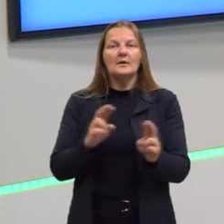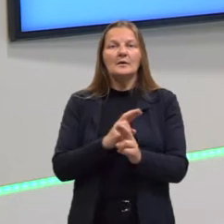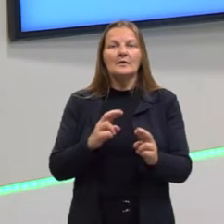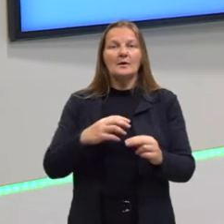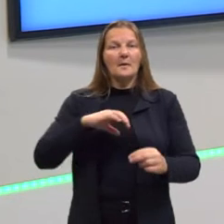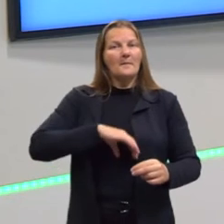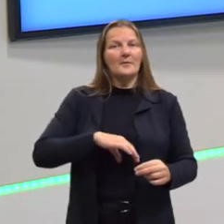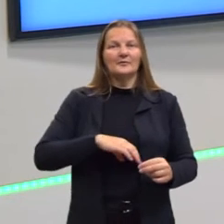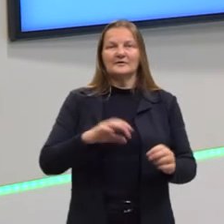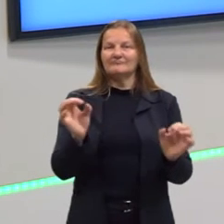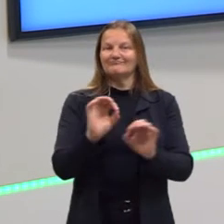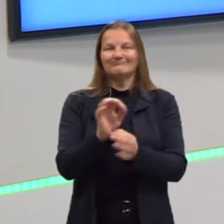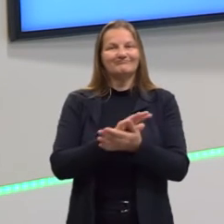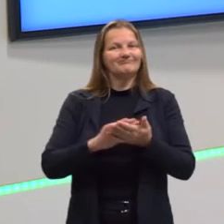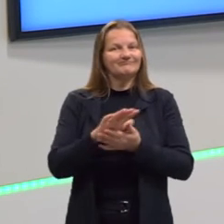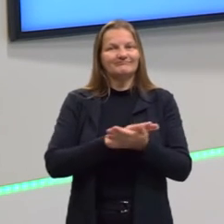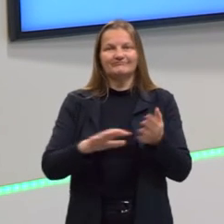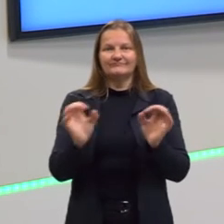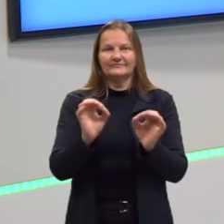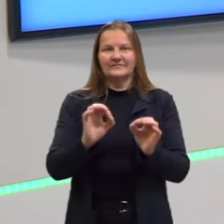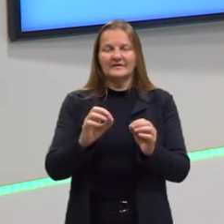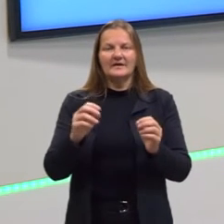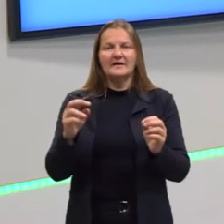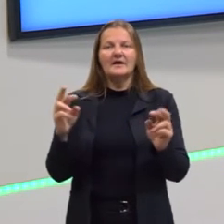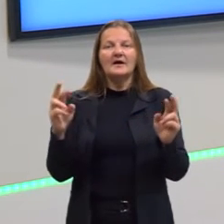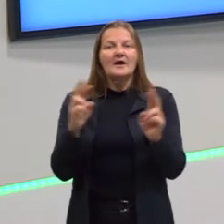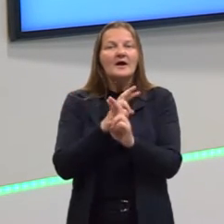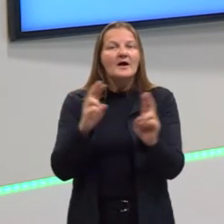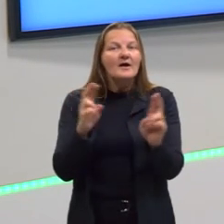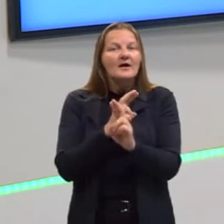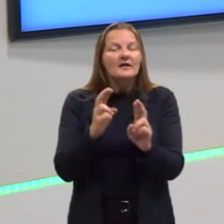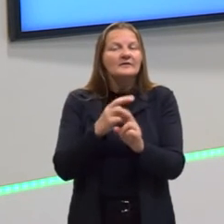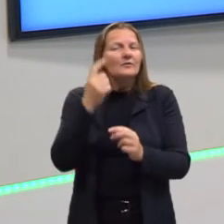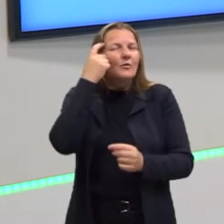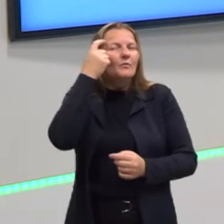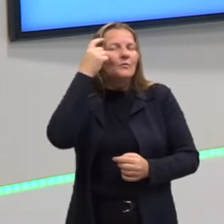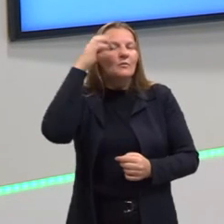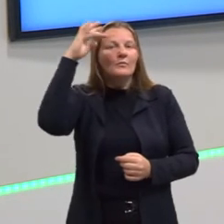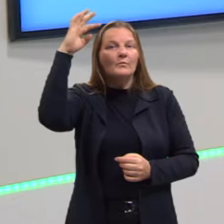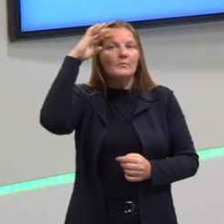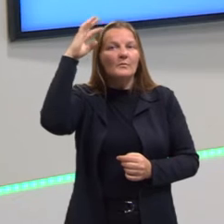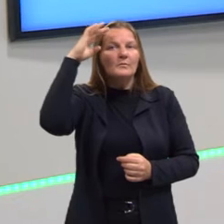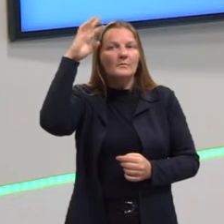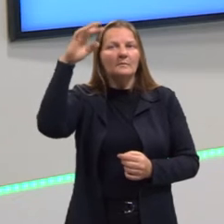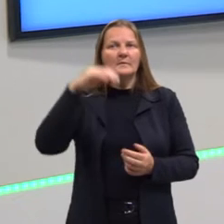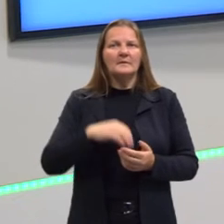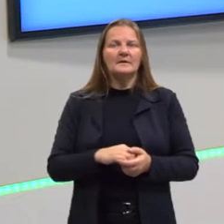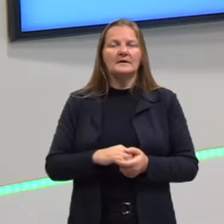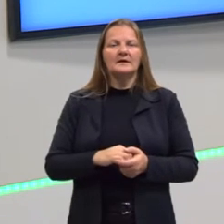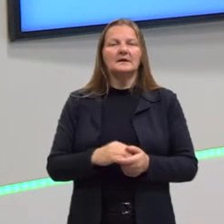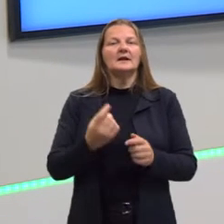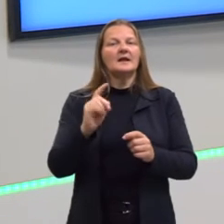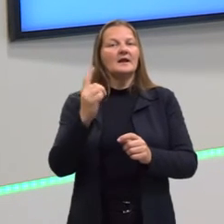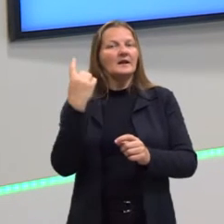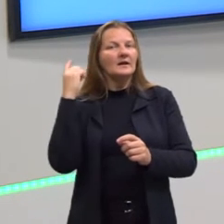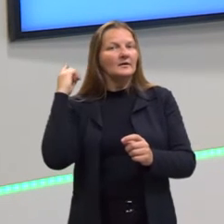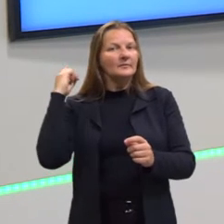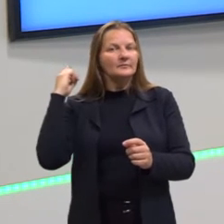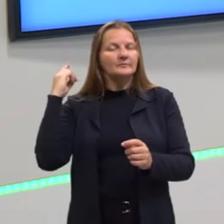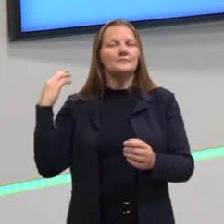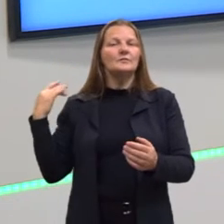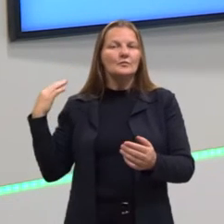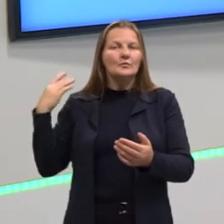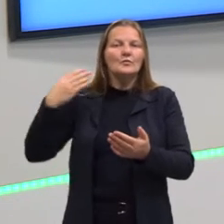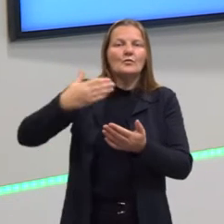com o português e são que a gente tem que imaginar que a gente tem que estabelecer é que é lá do